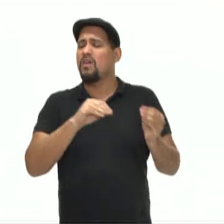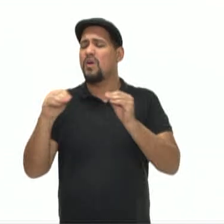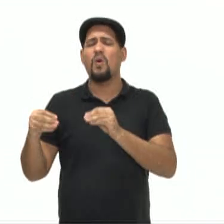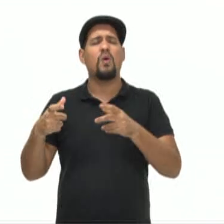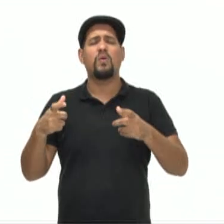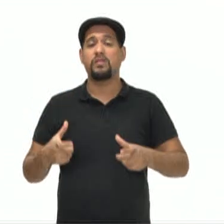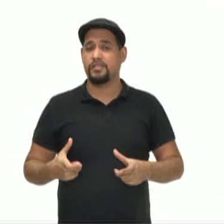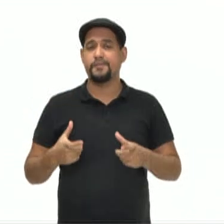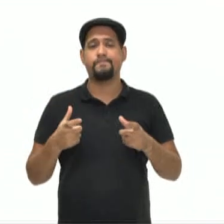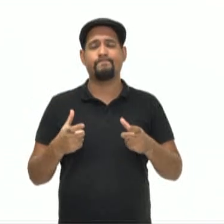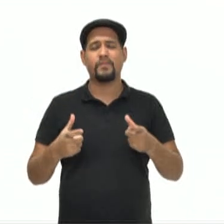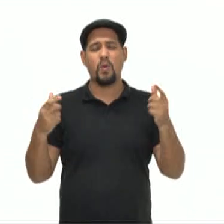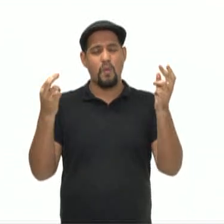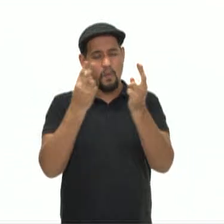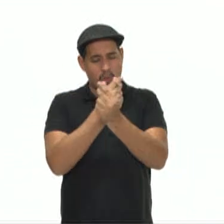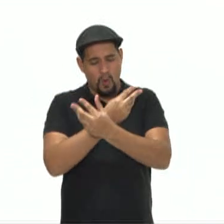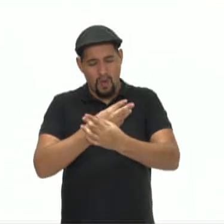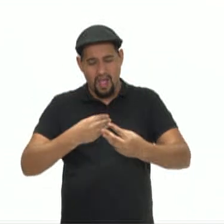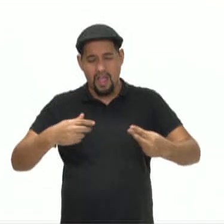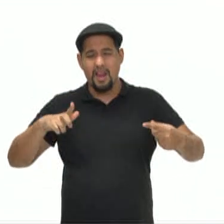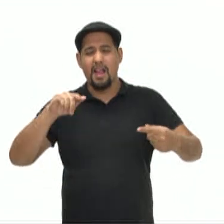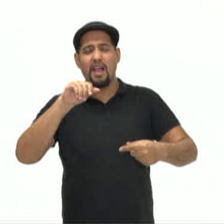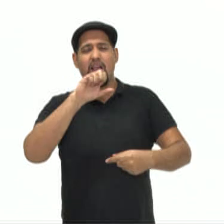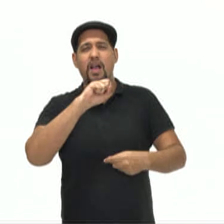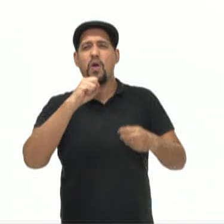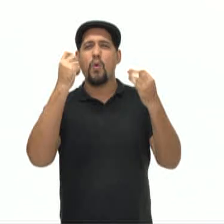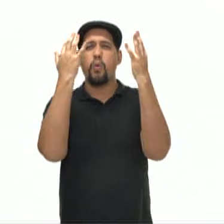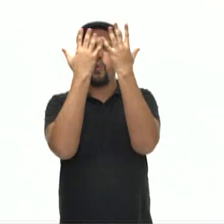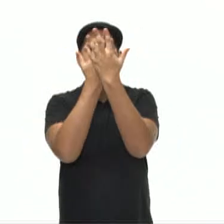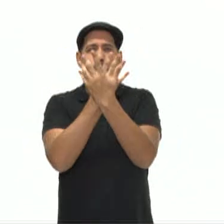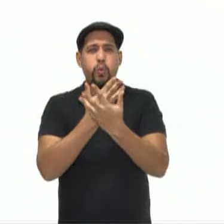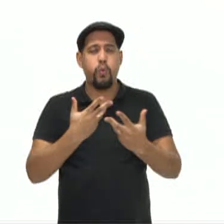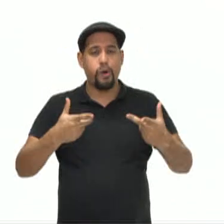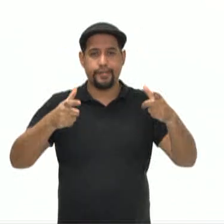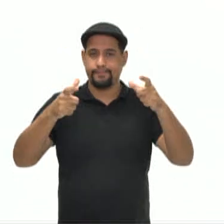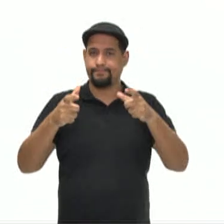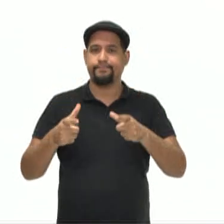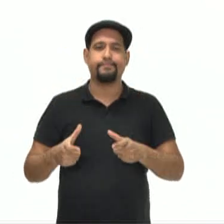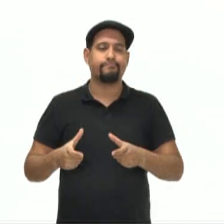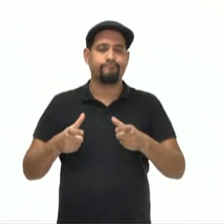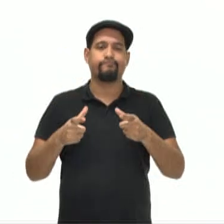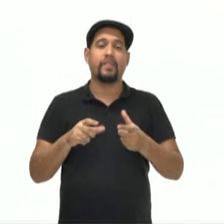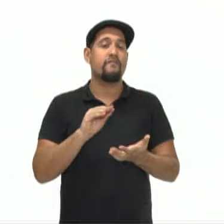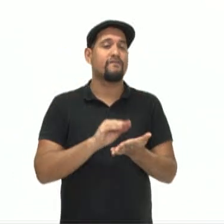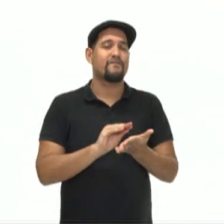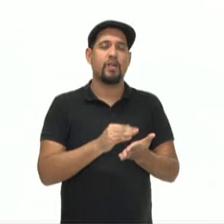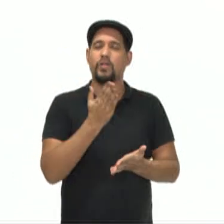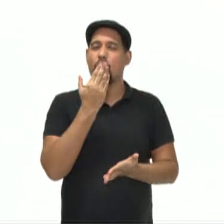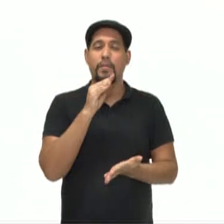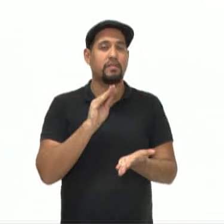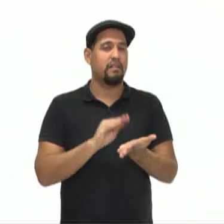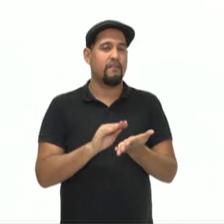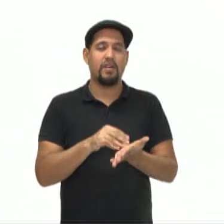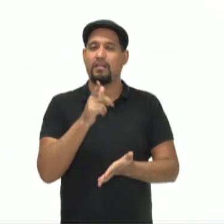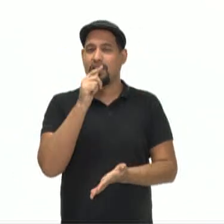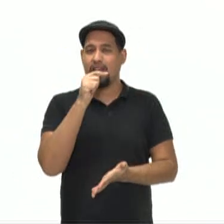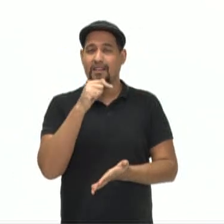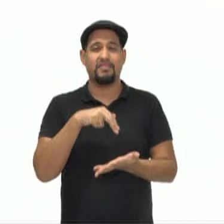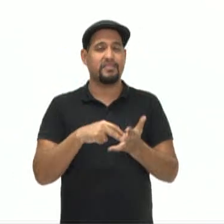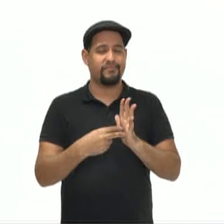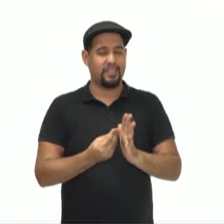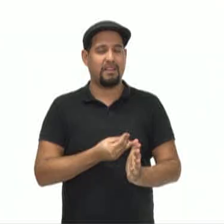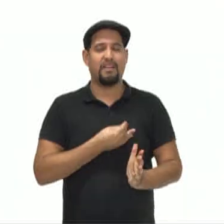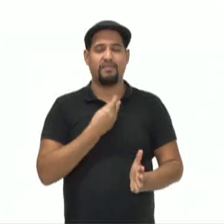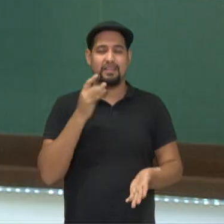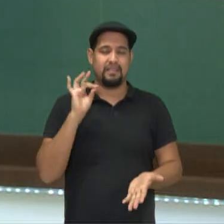vou? Poeira, gás e fumaça, é o cenário local. Falta comida e água, essa é a vida